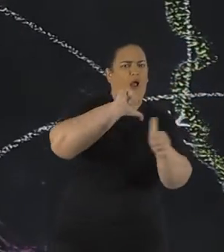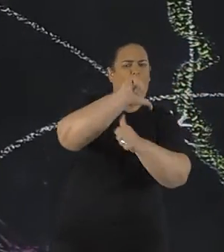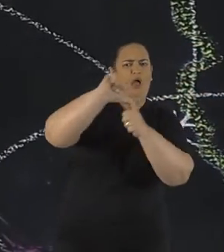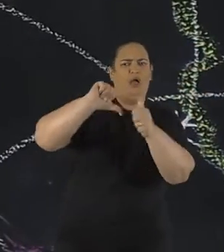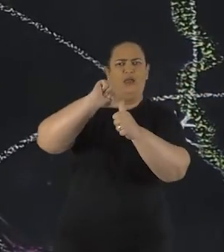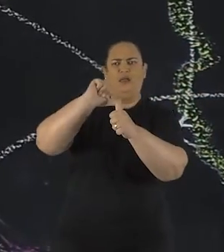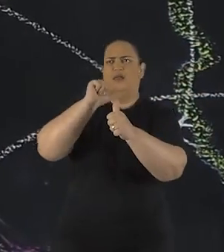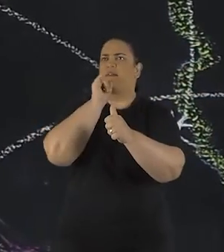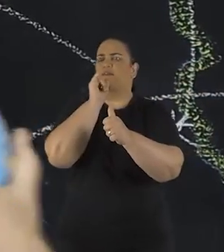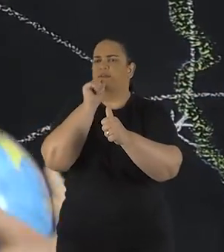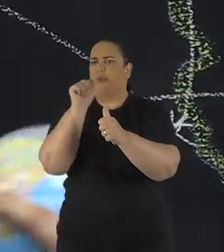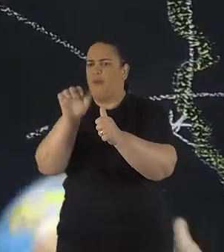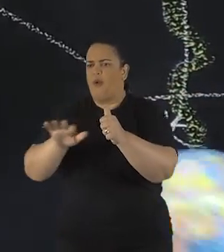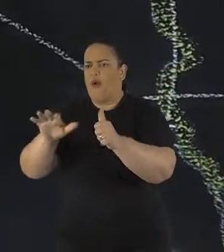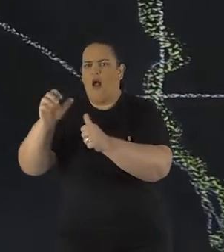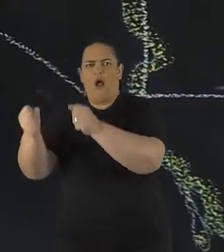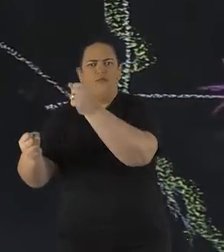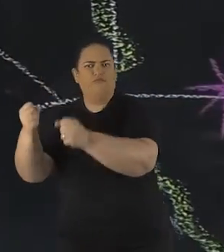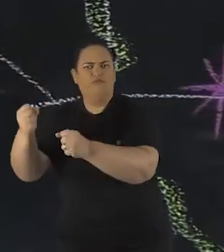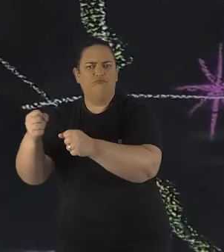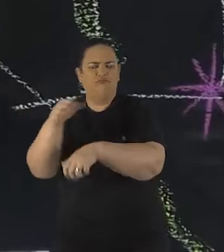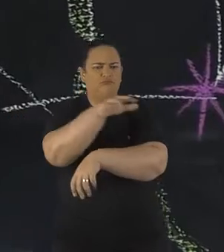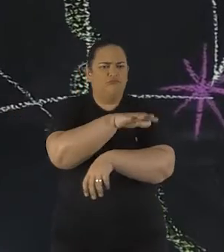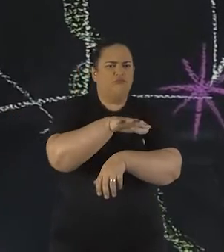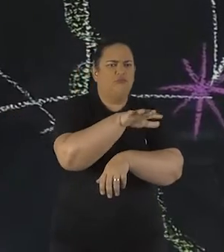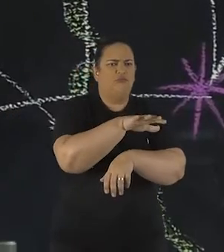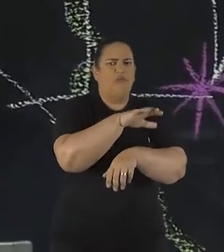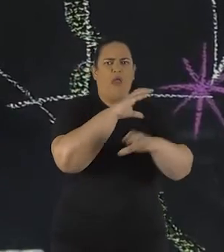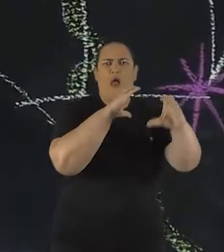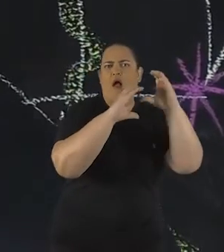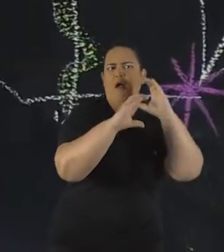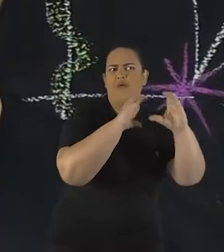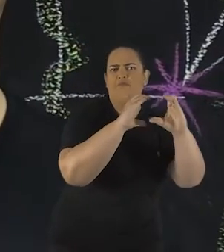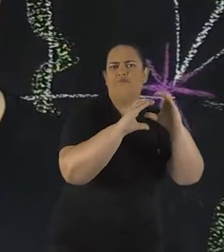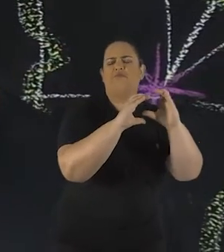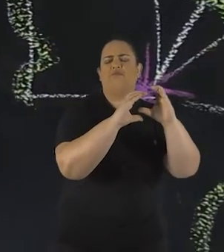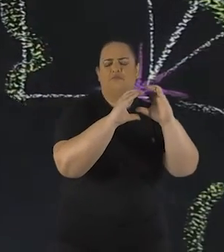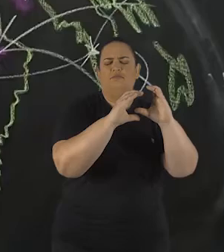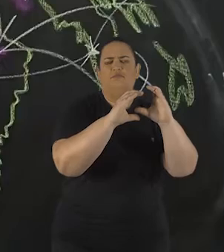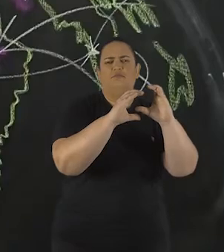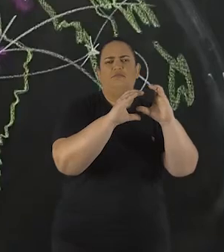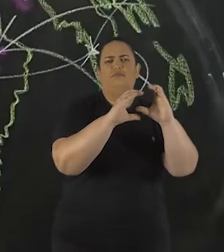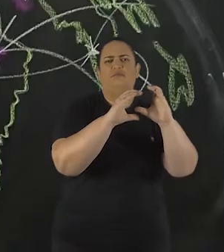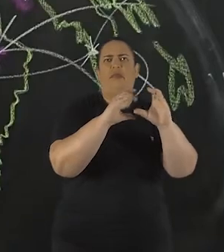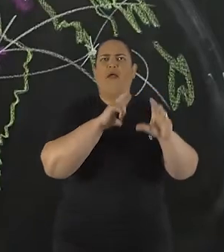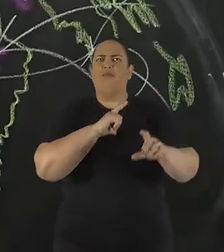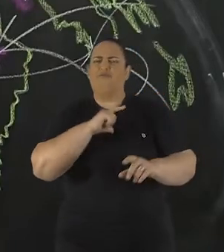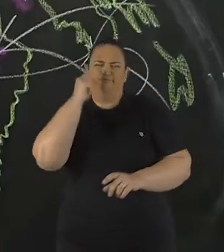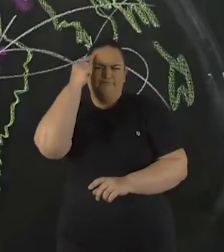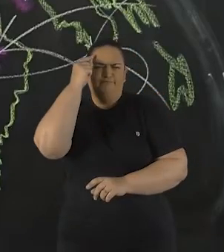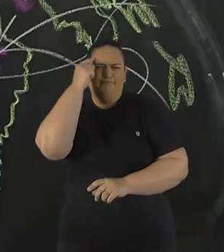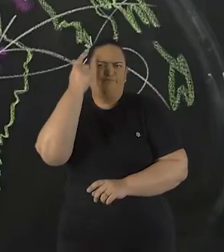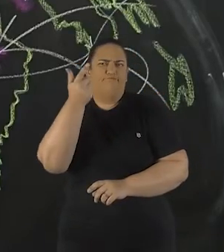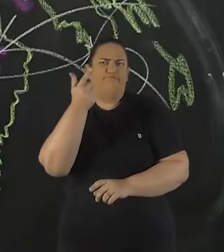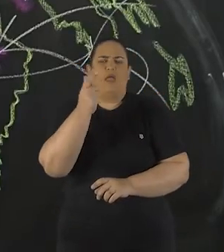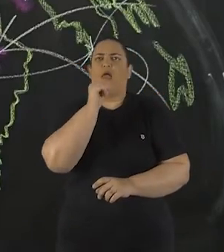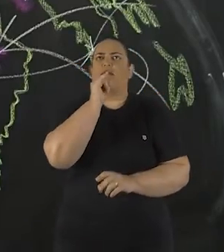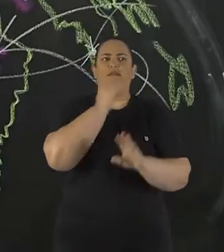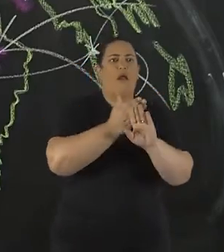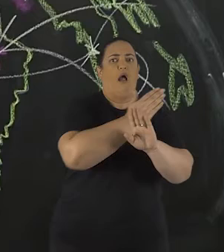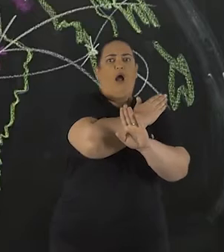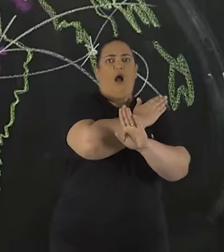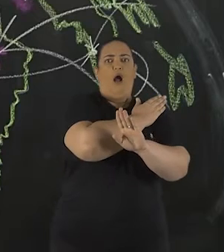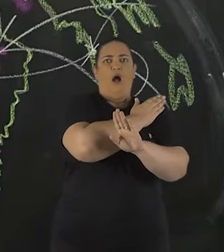aí do transporte e também transformação justamente da comunicação, para a gente ter uma ideia, a Declaração